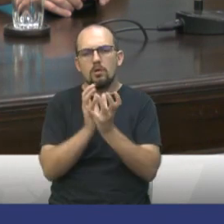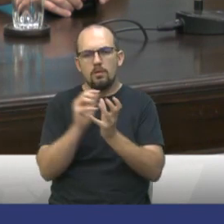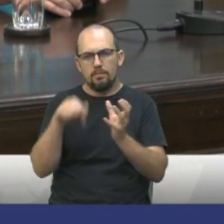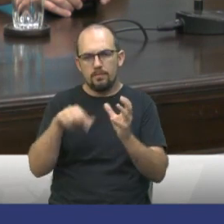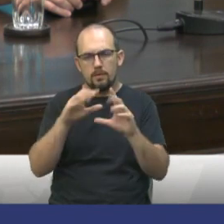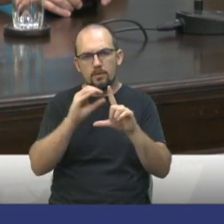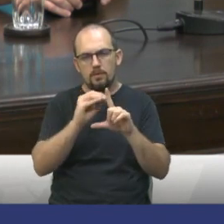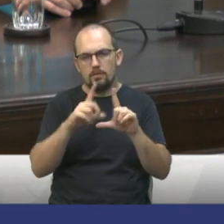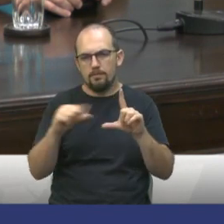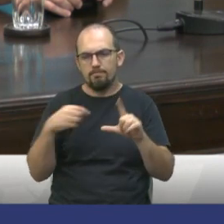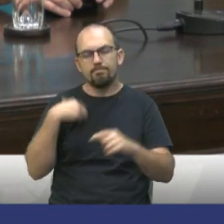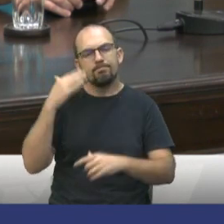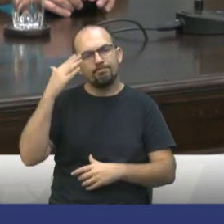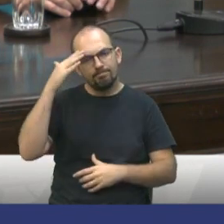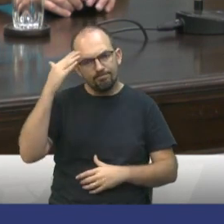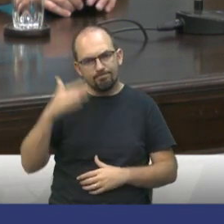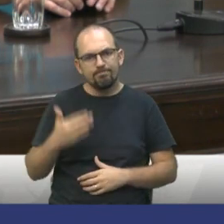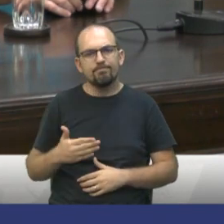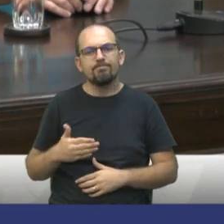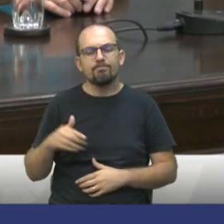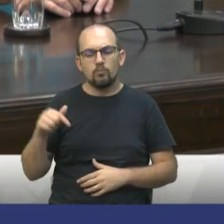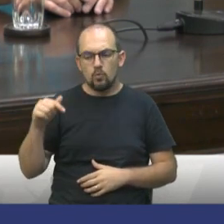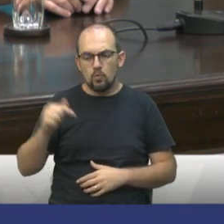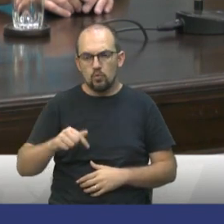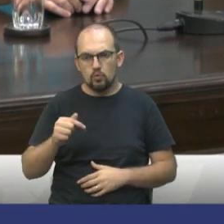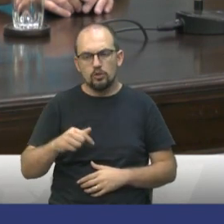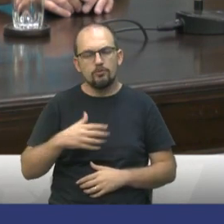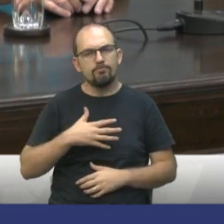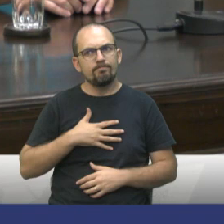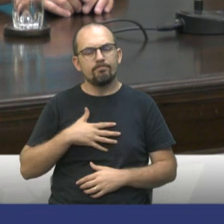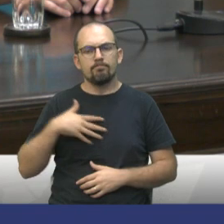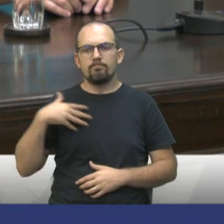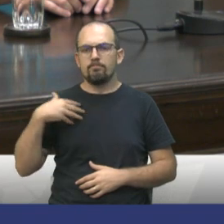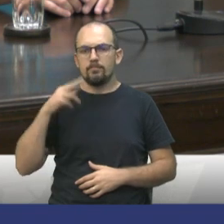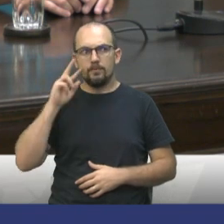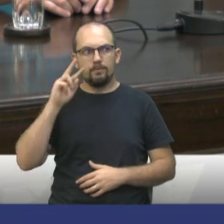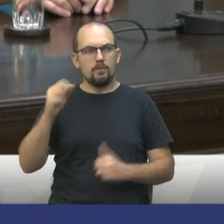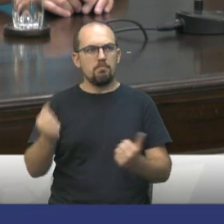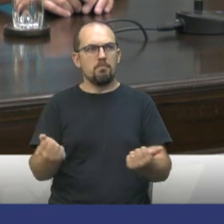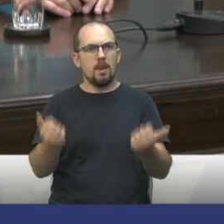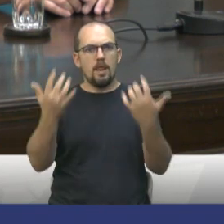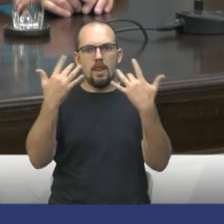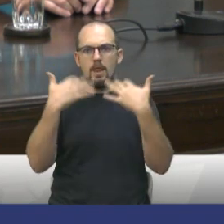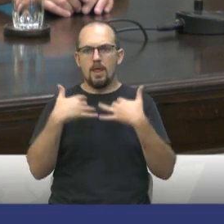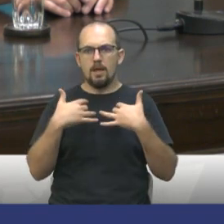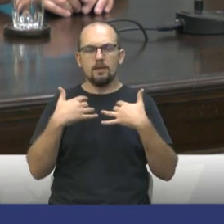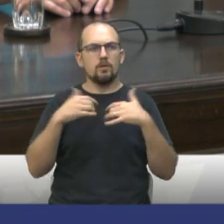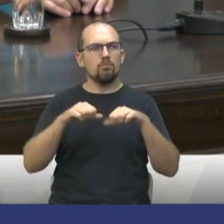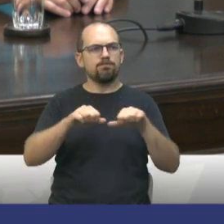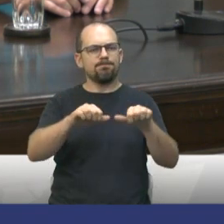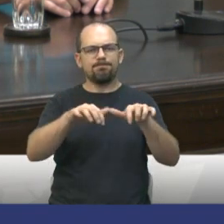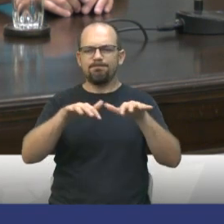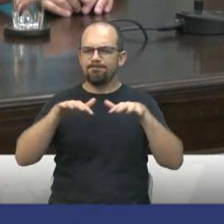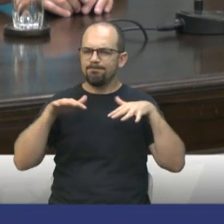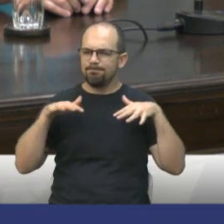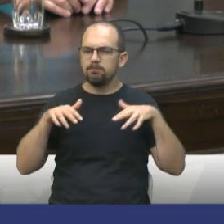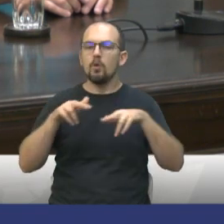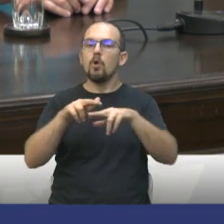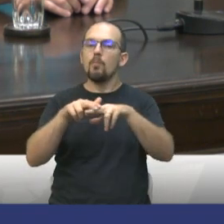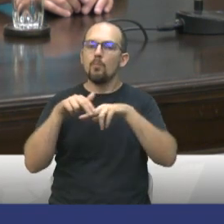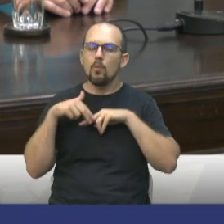é muito honroso hoje ver a casa cheia, Pezinho. E a casa cheia hoje está aqui por